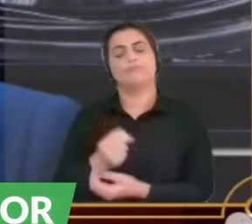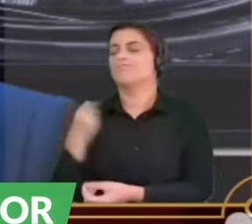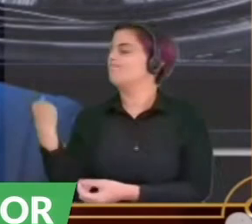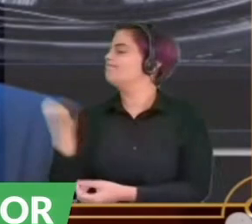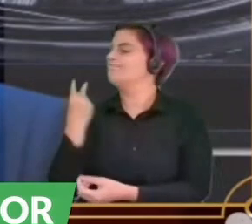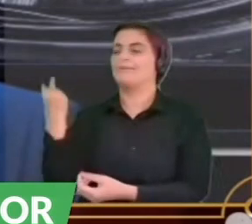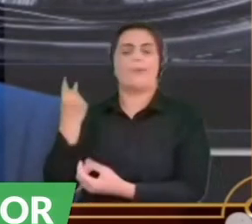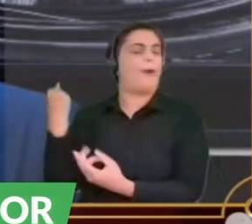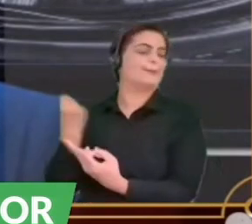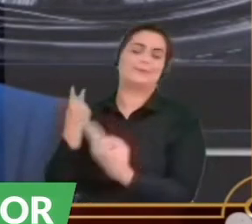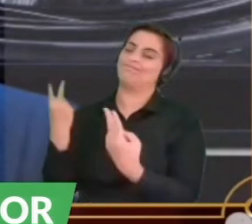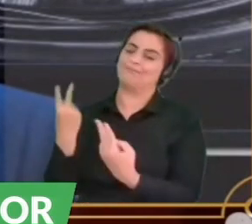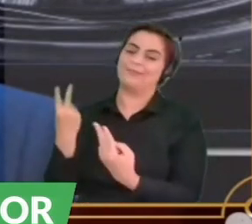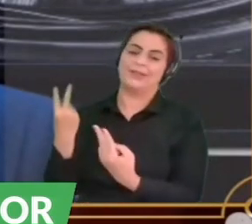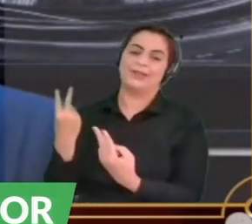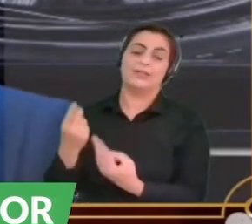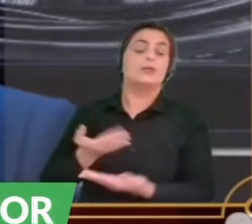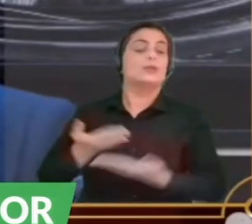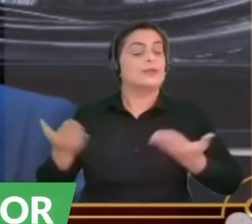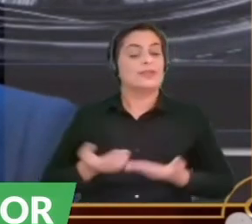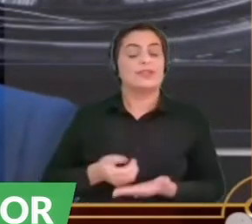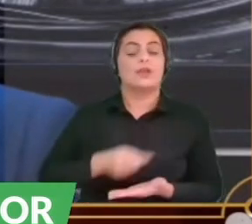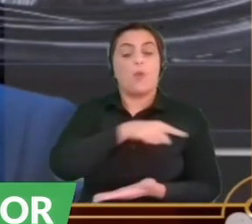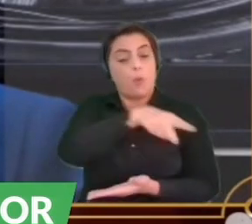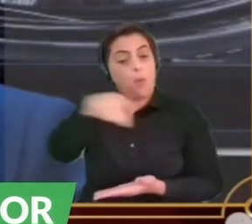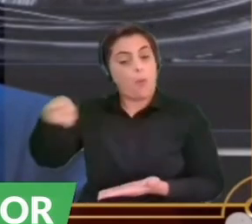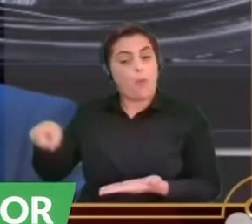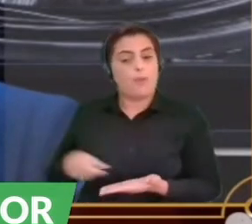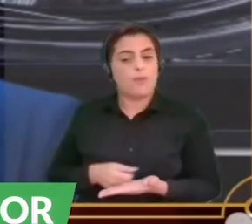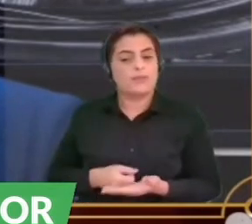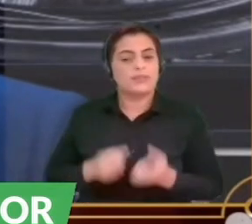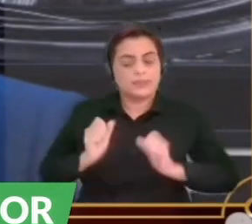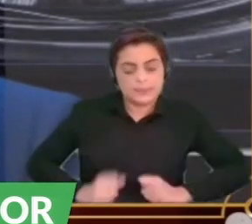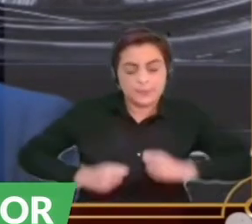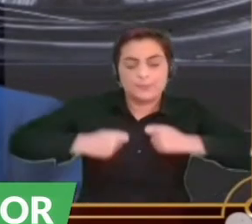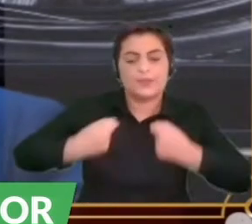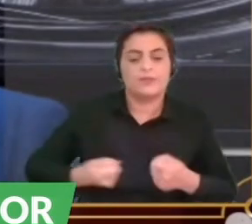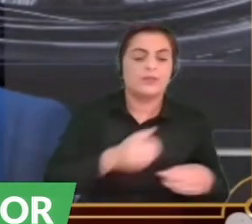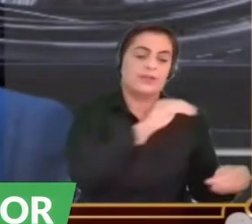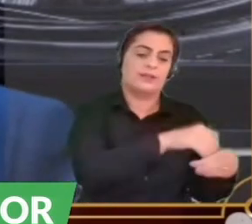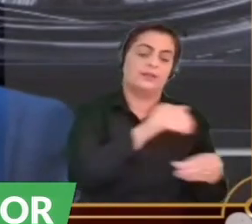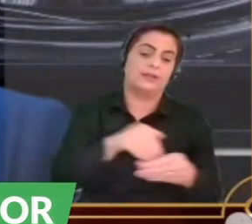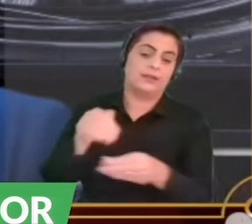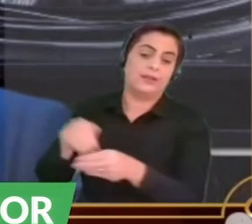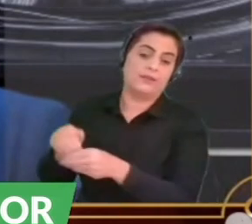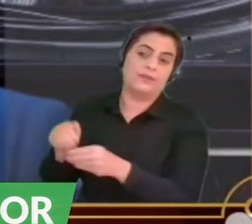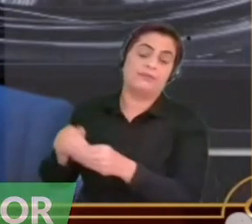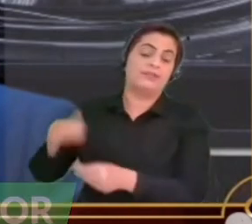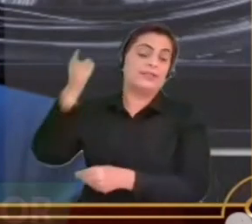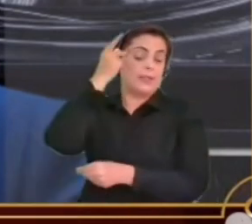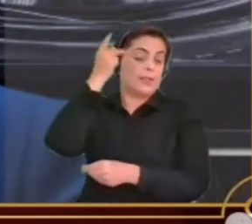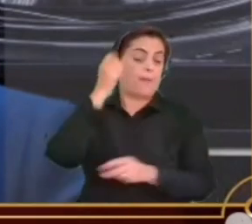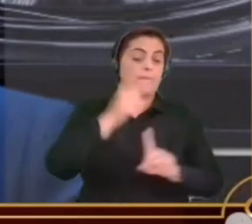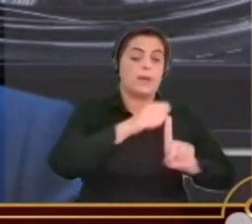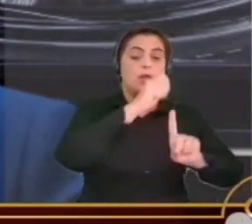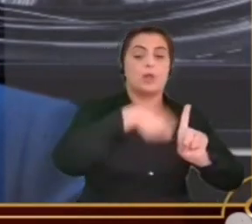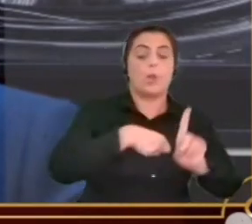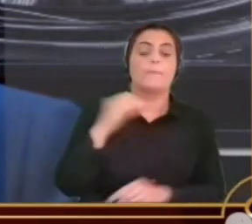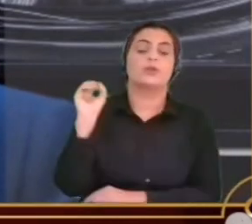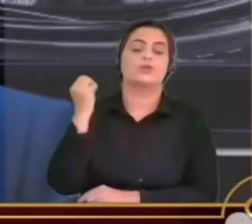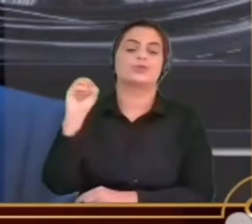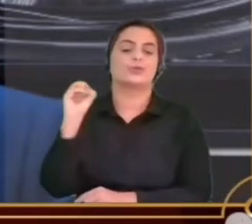da nova gestão do TRE Paulista em ano eleitoral Nunca Houve um volume tão grande de